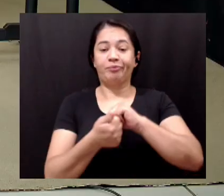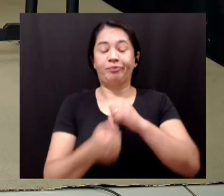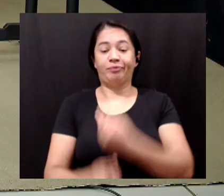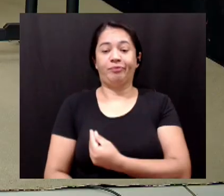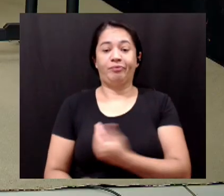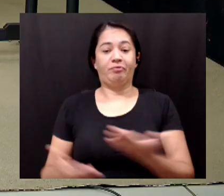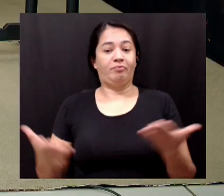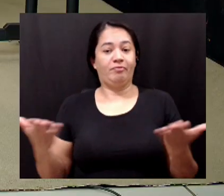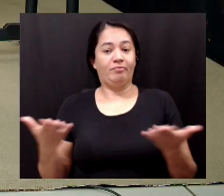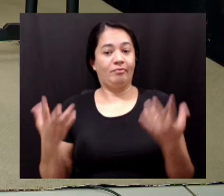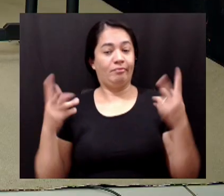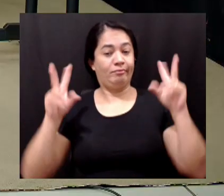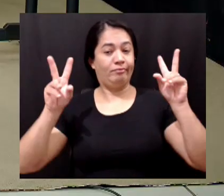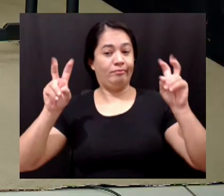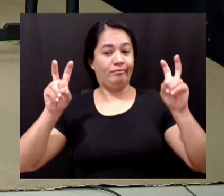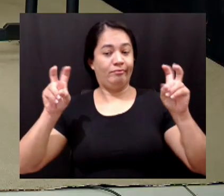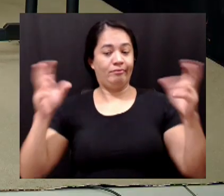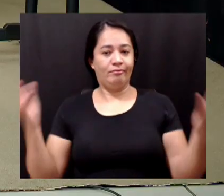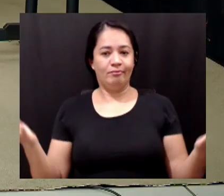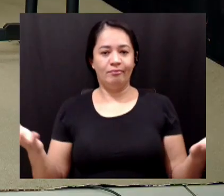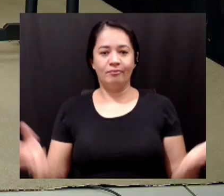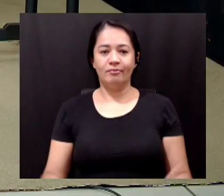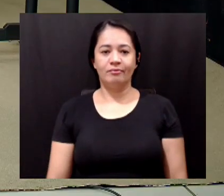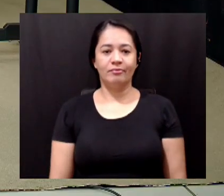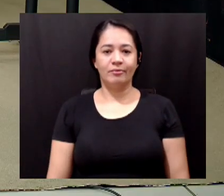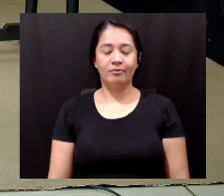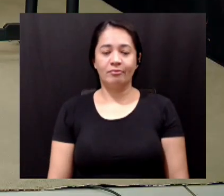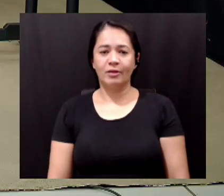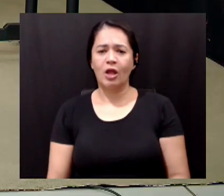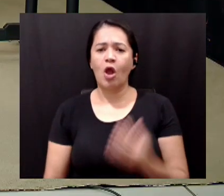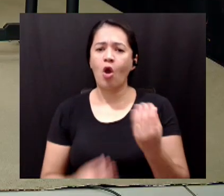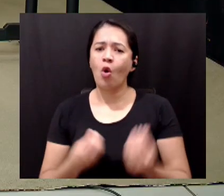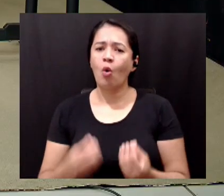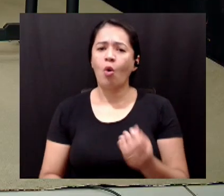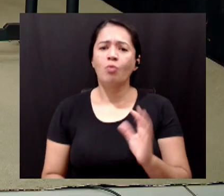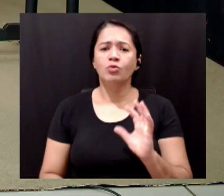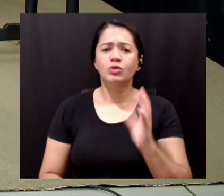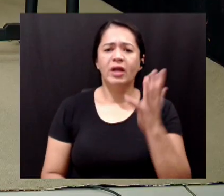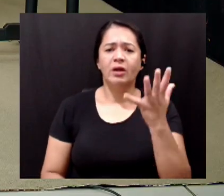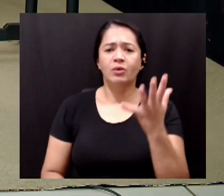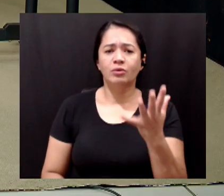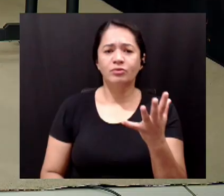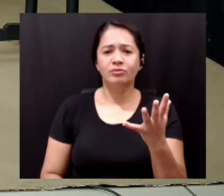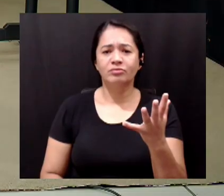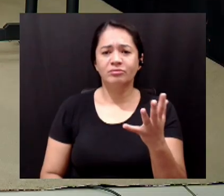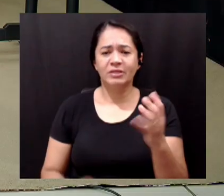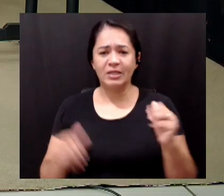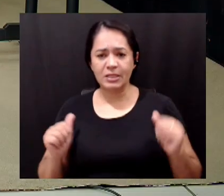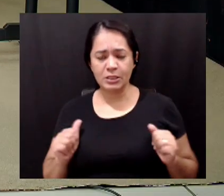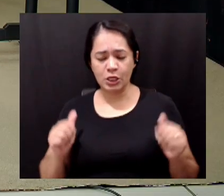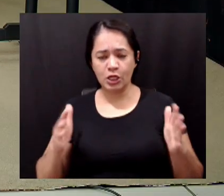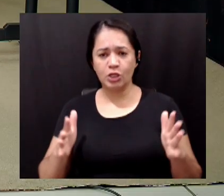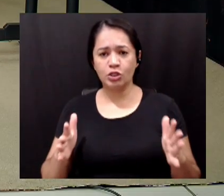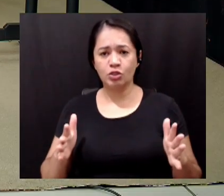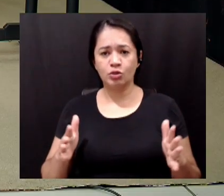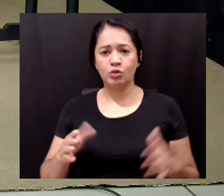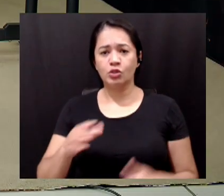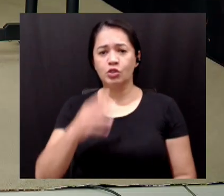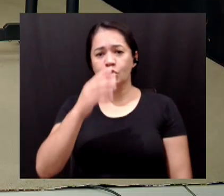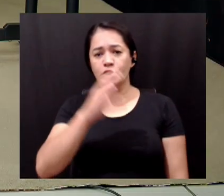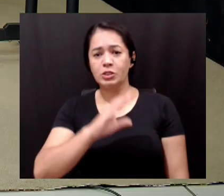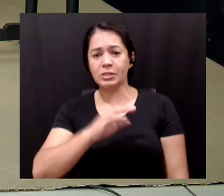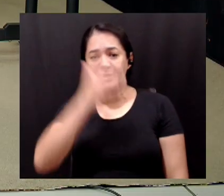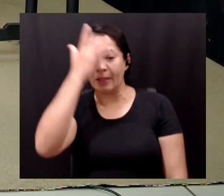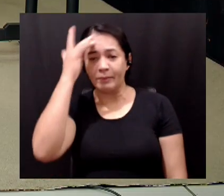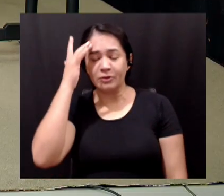Existe isso, eu gostaria que você falasse um pouquinho dessa ação do cidadão que, infelizmente, às vezes acha